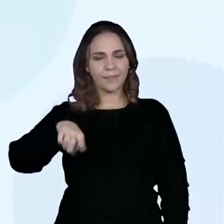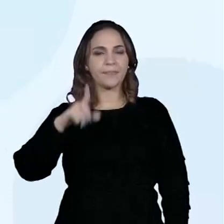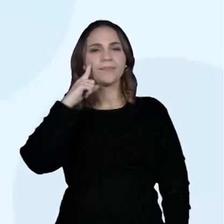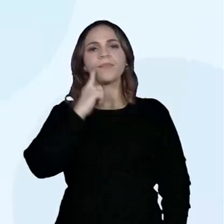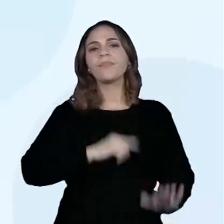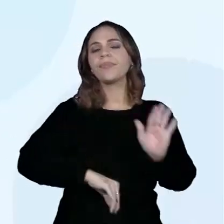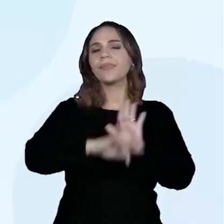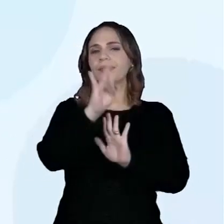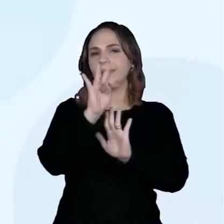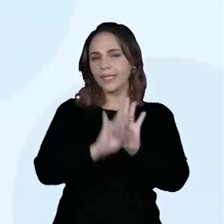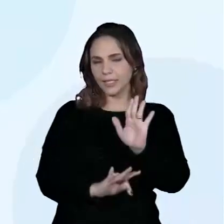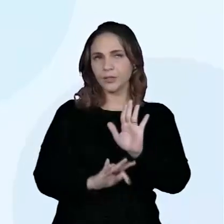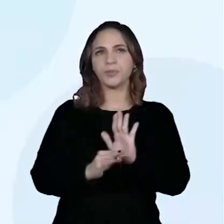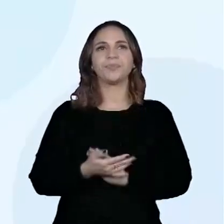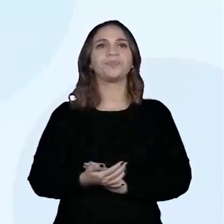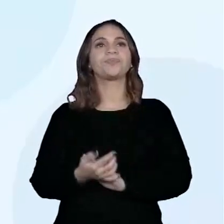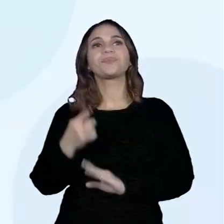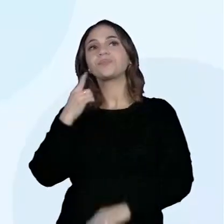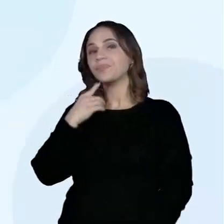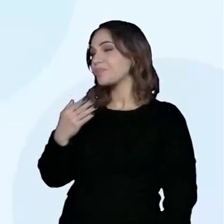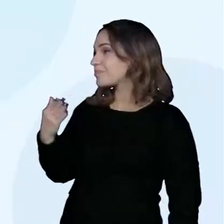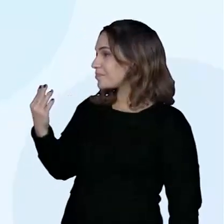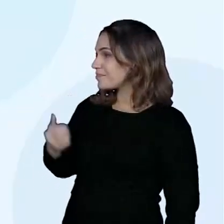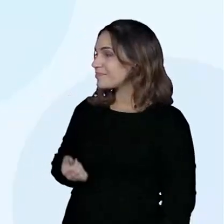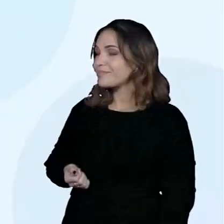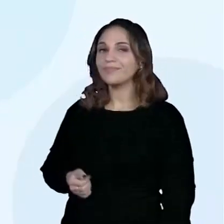texto. Além do que,